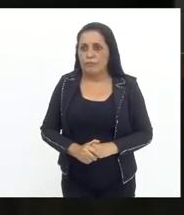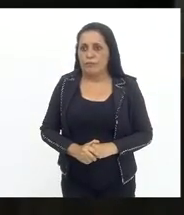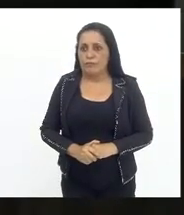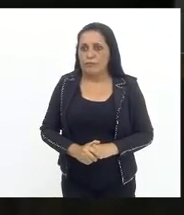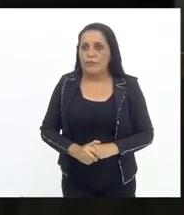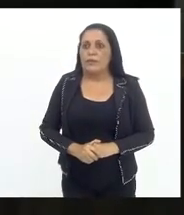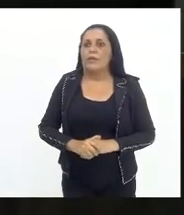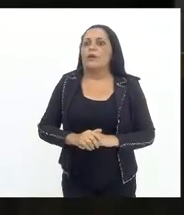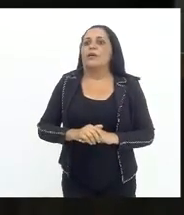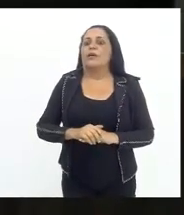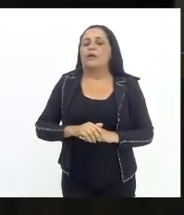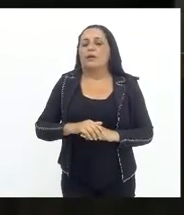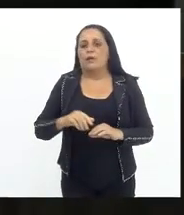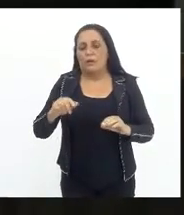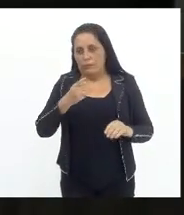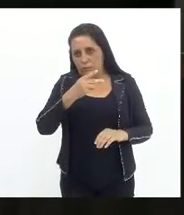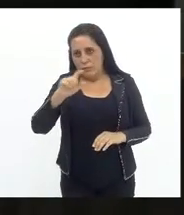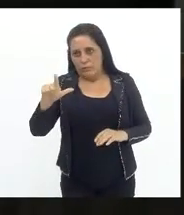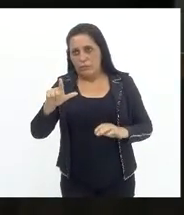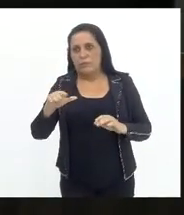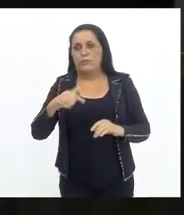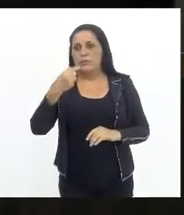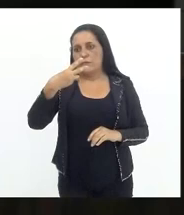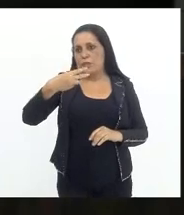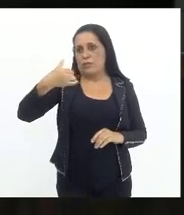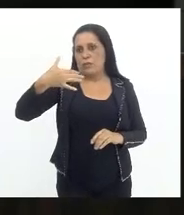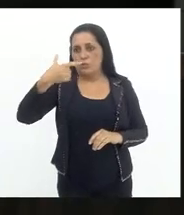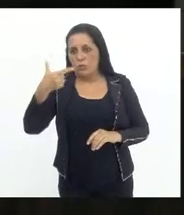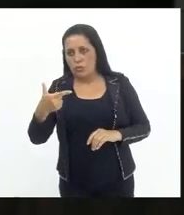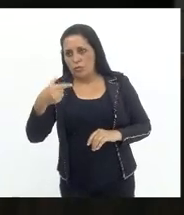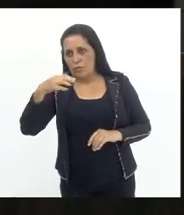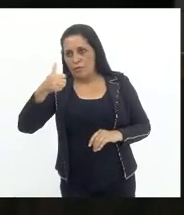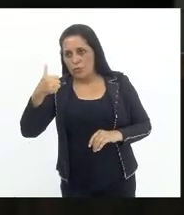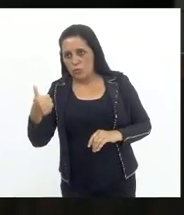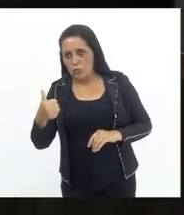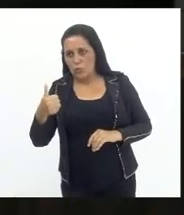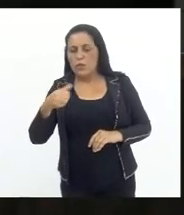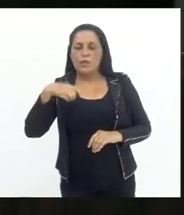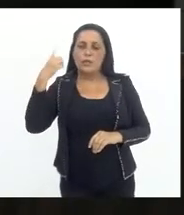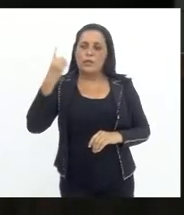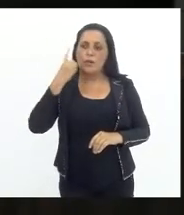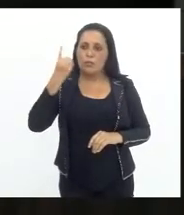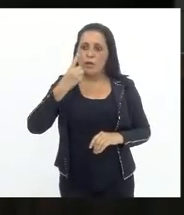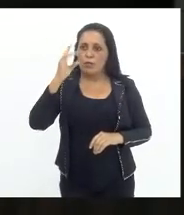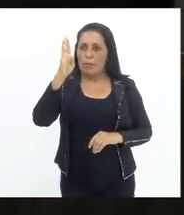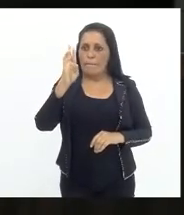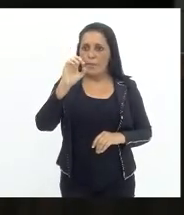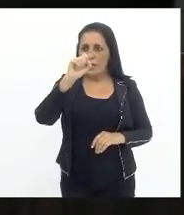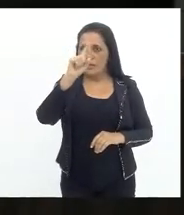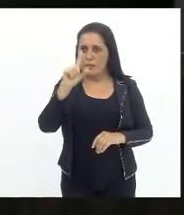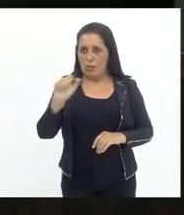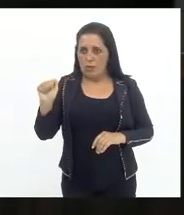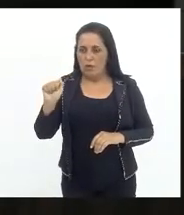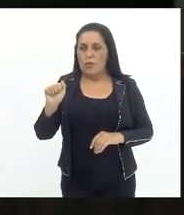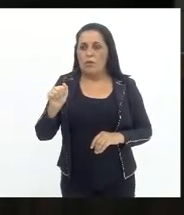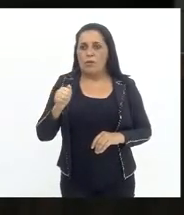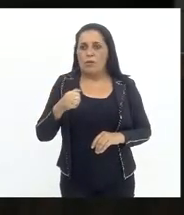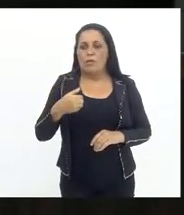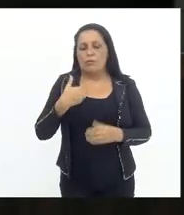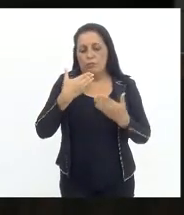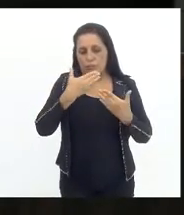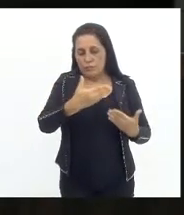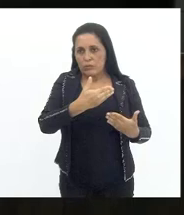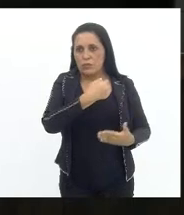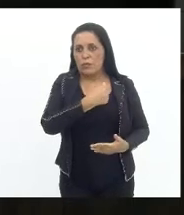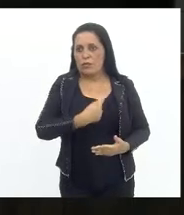Indicação legislativa 342 de 2021, de autoria do deputado Brazão, que solicita ao excelentíssimo senhor governador em exercício do Estado do Rio de